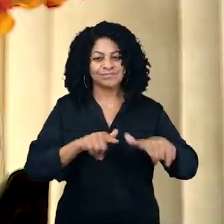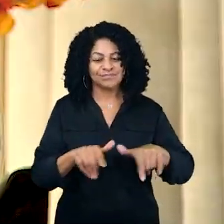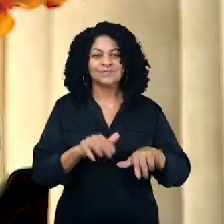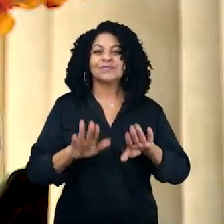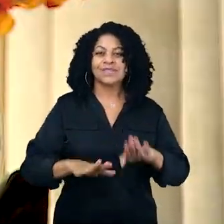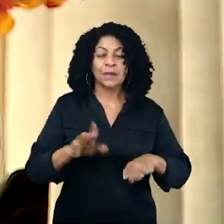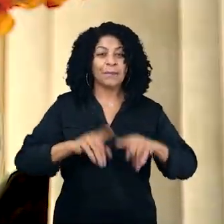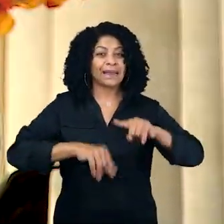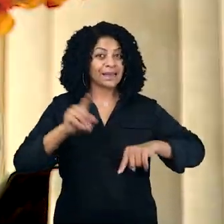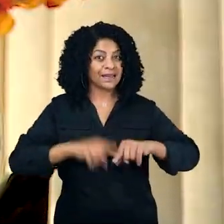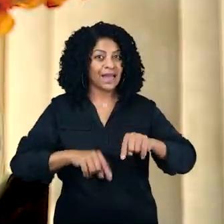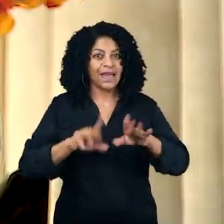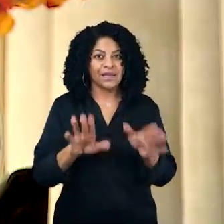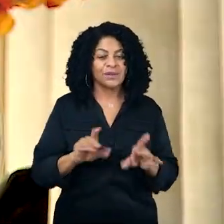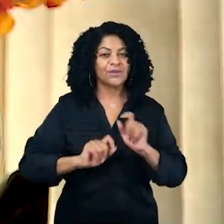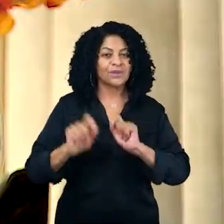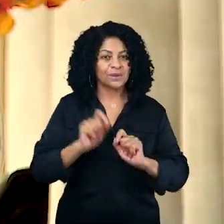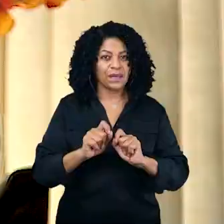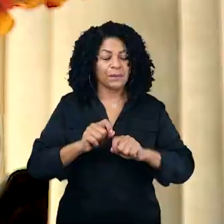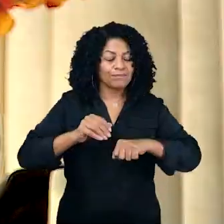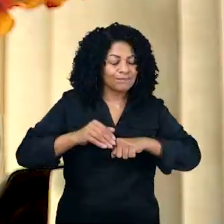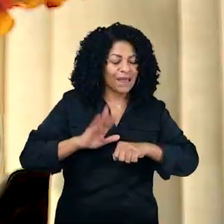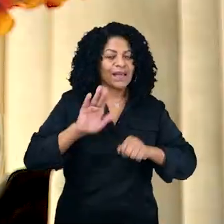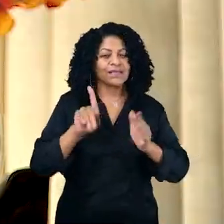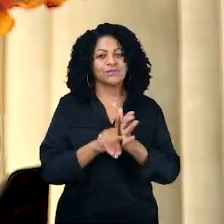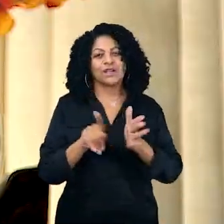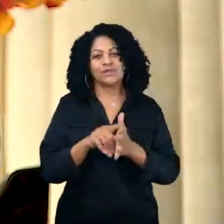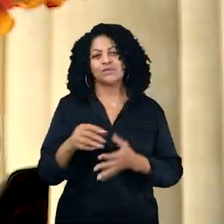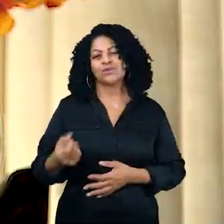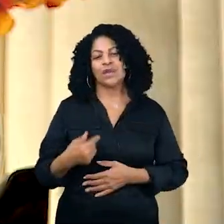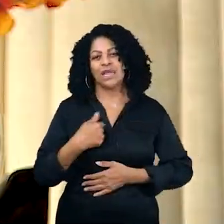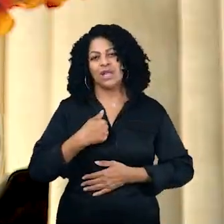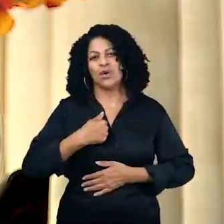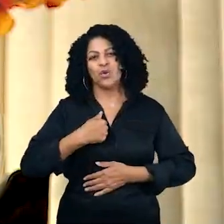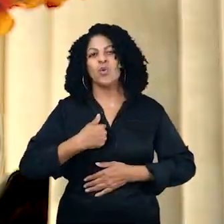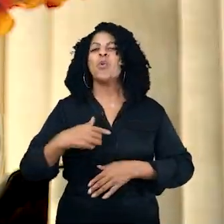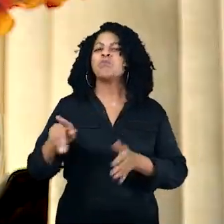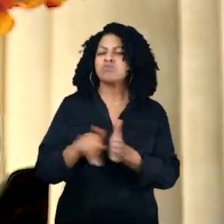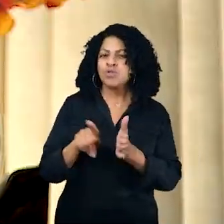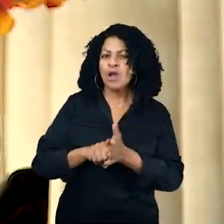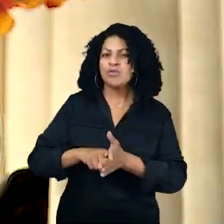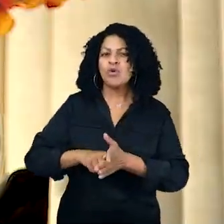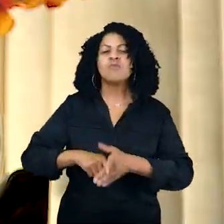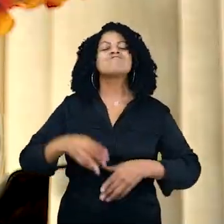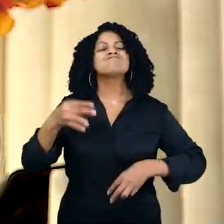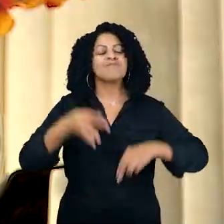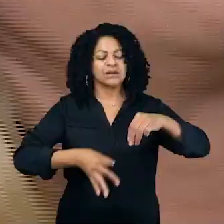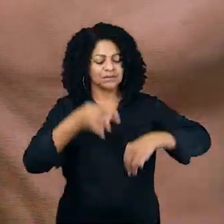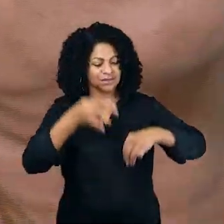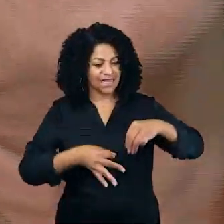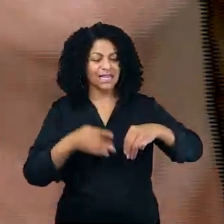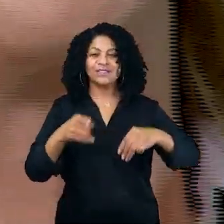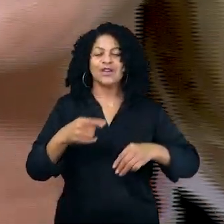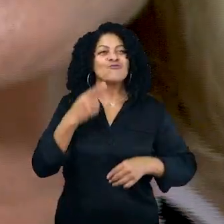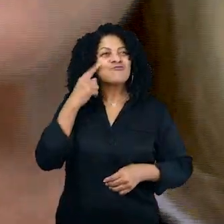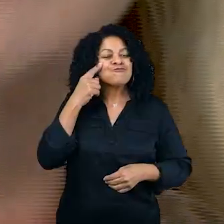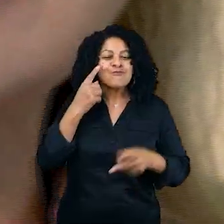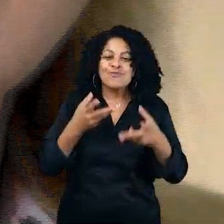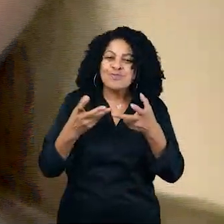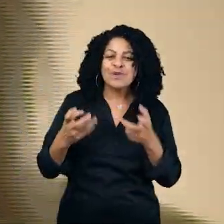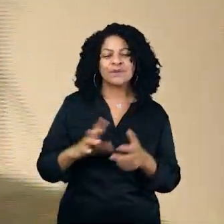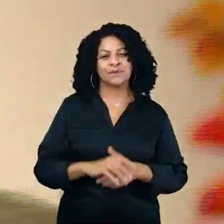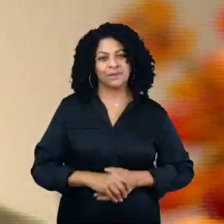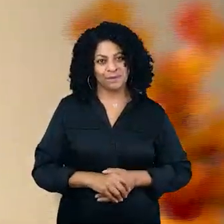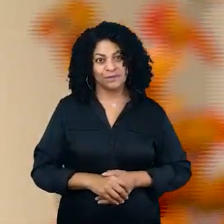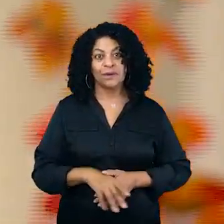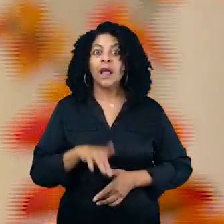tem um dos materiais, eu diria, mais densos de que eu, como magistrada, tenho notícia nos últimos anos. A magistrada destaca